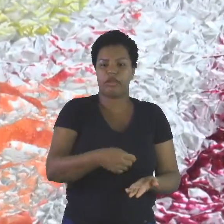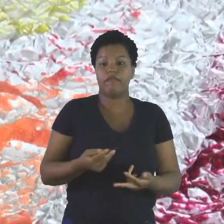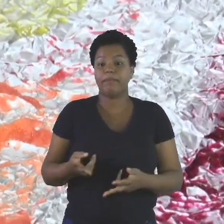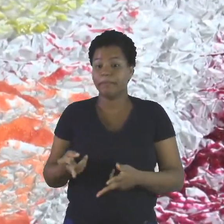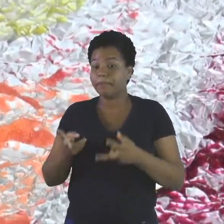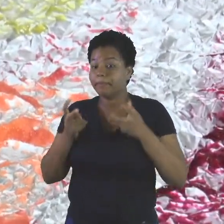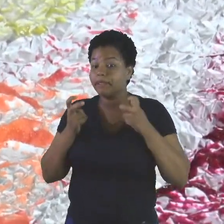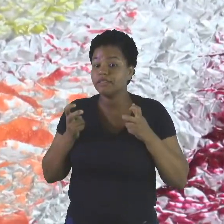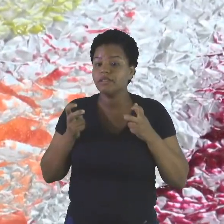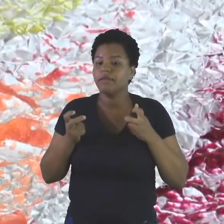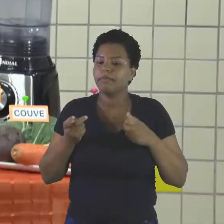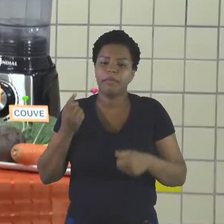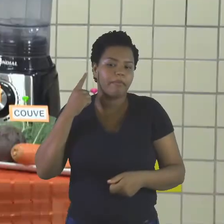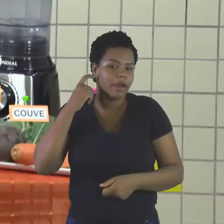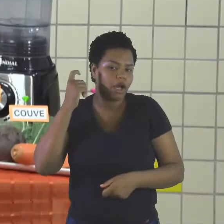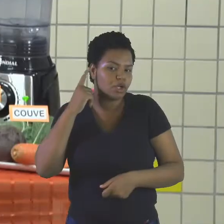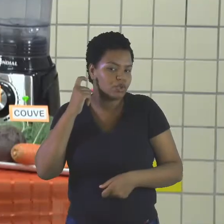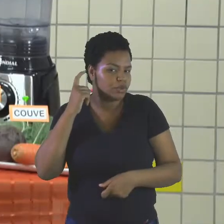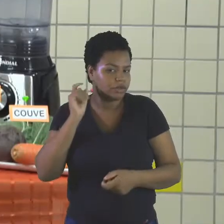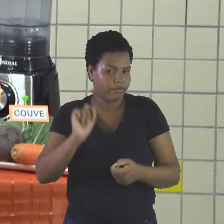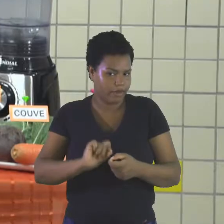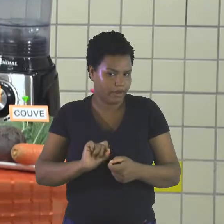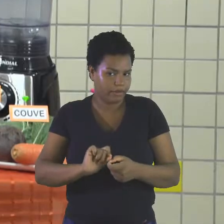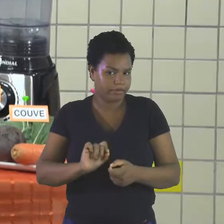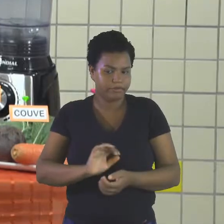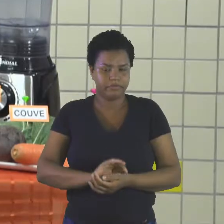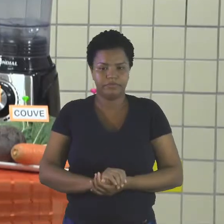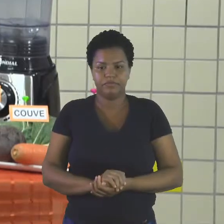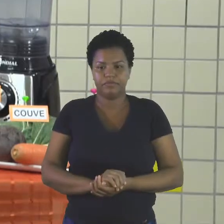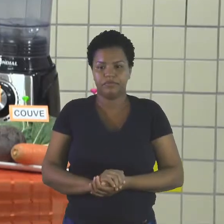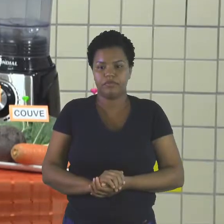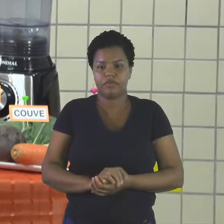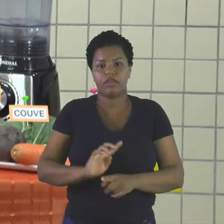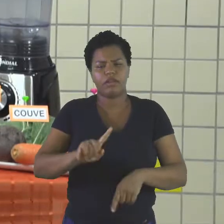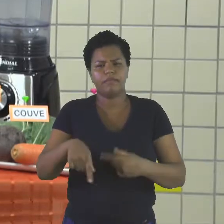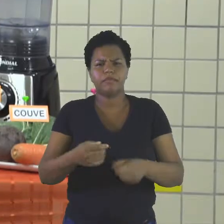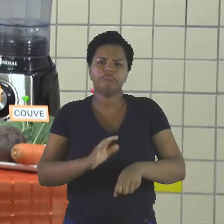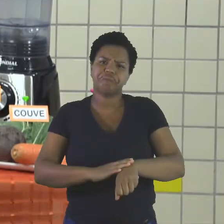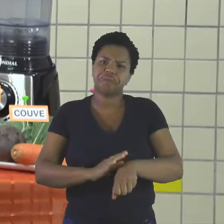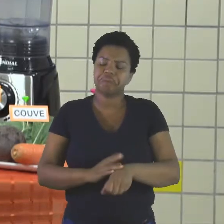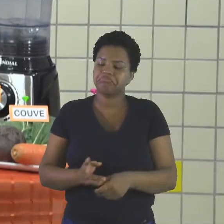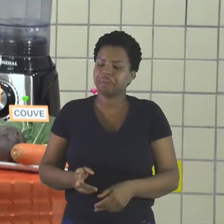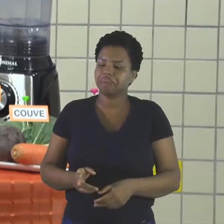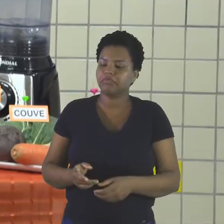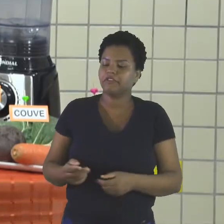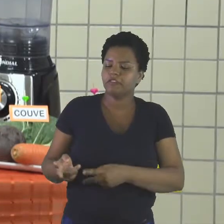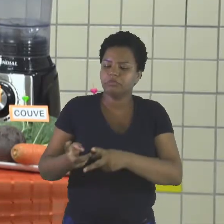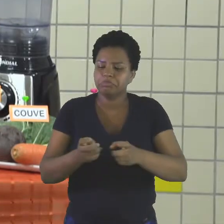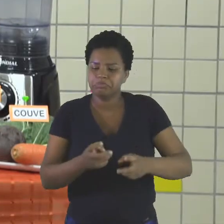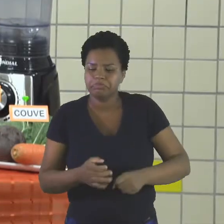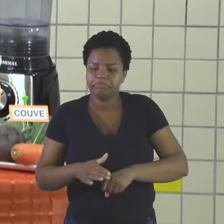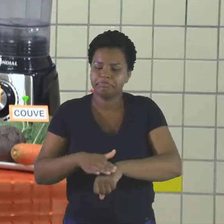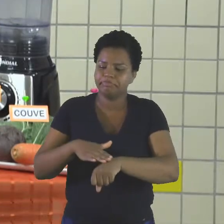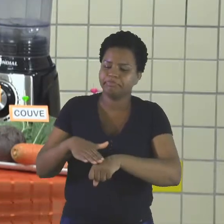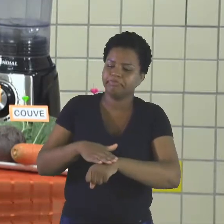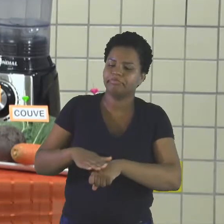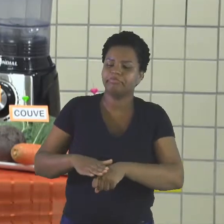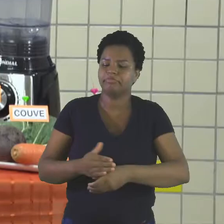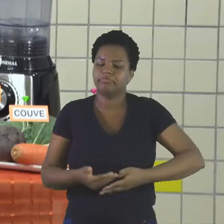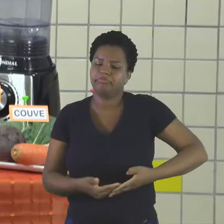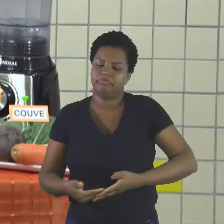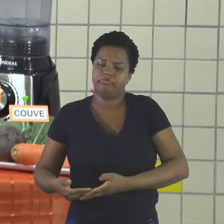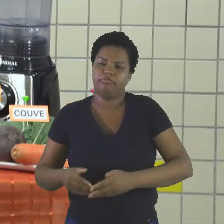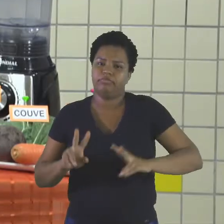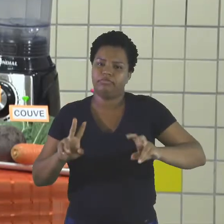percebendo o barulhinho que faz depois de um tempo que você já explorou já conversou com bebês o